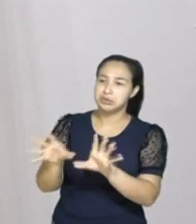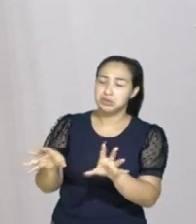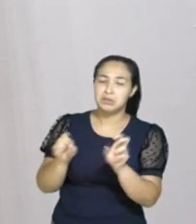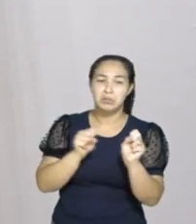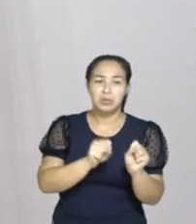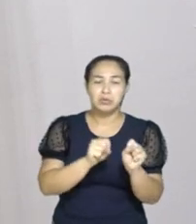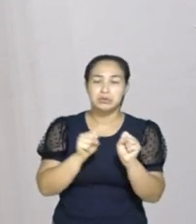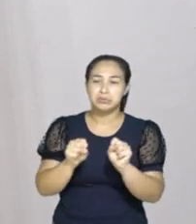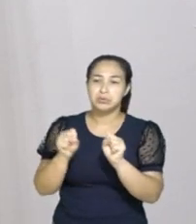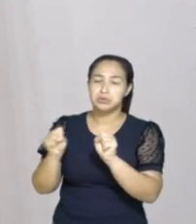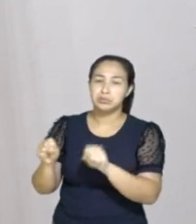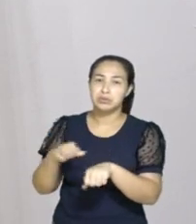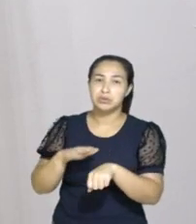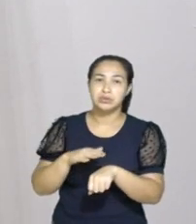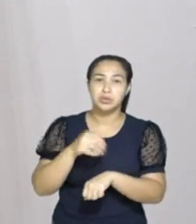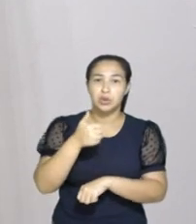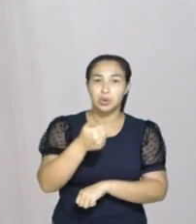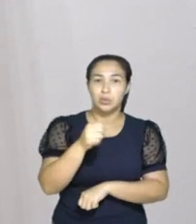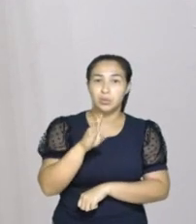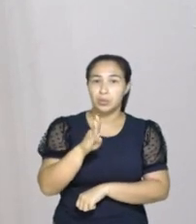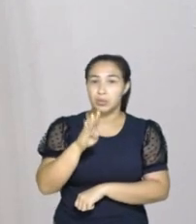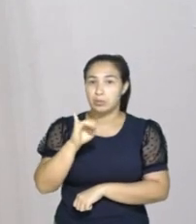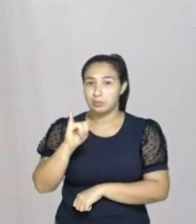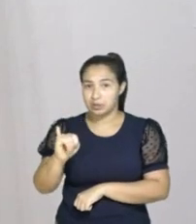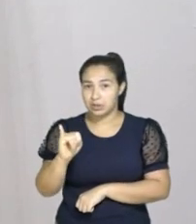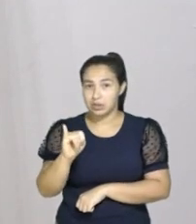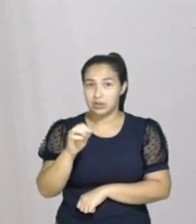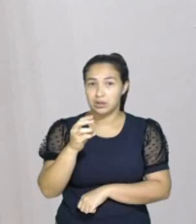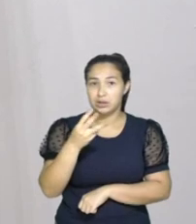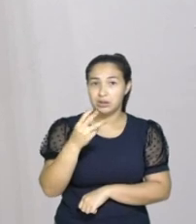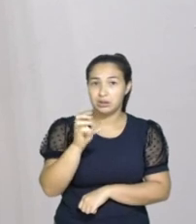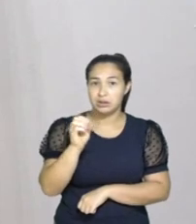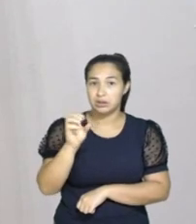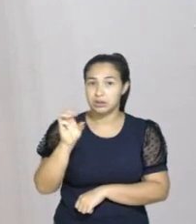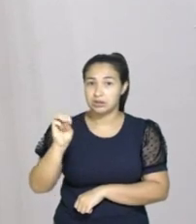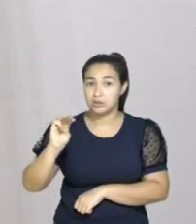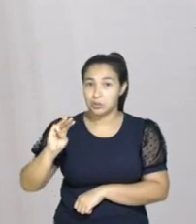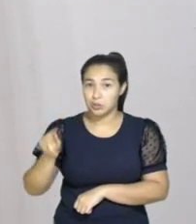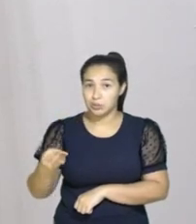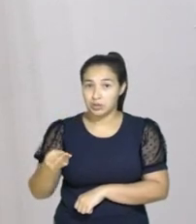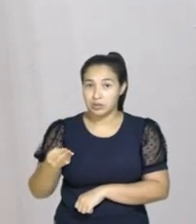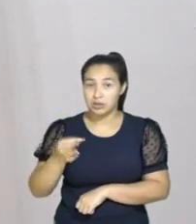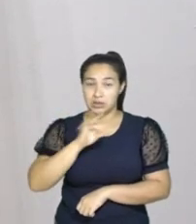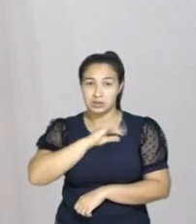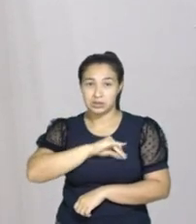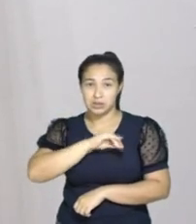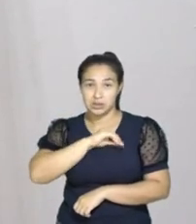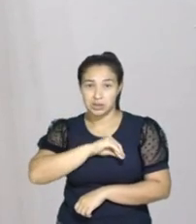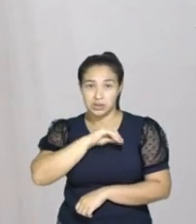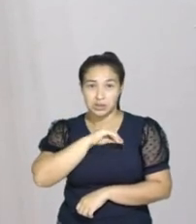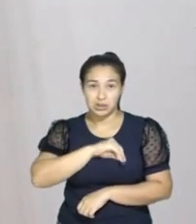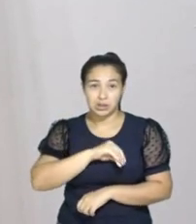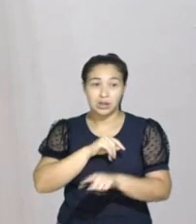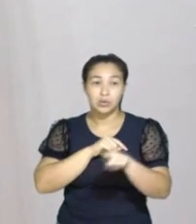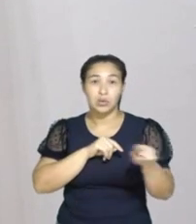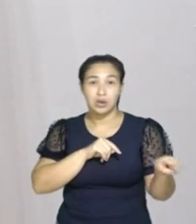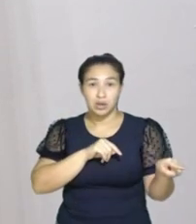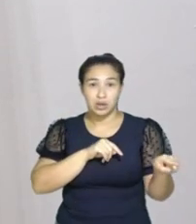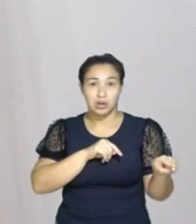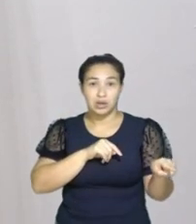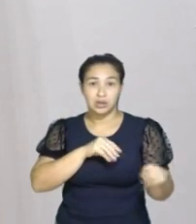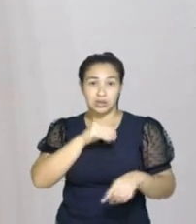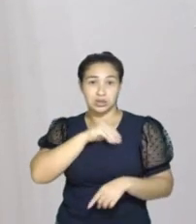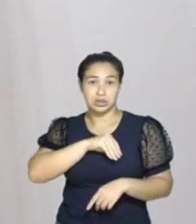de um bilhão e 300 milhões em salários e vantagens para quem ganhava bem